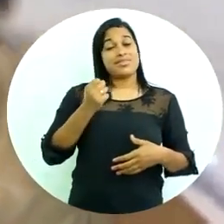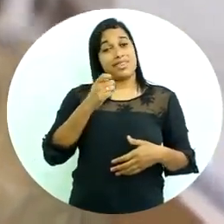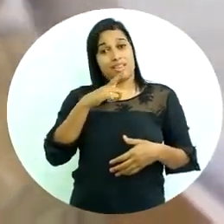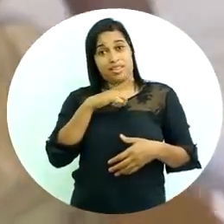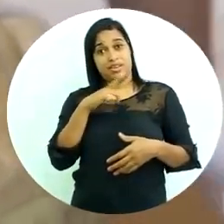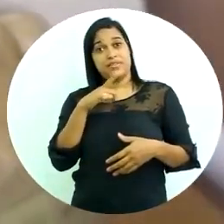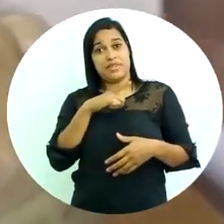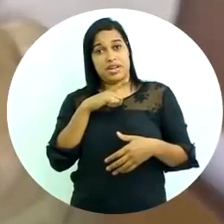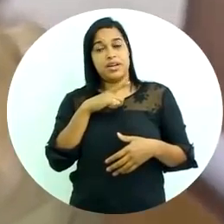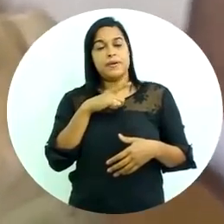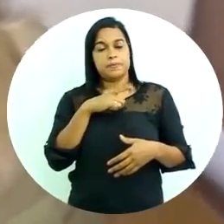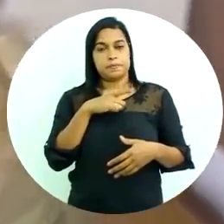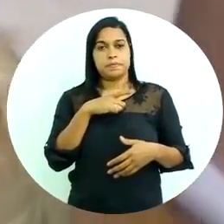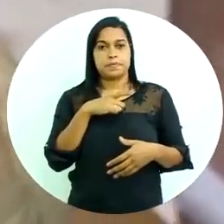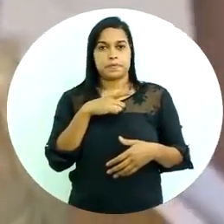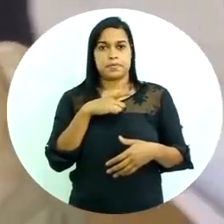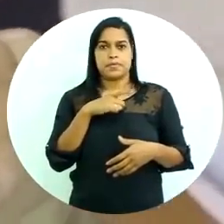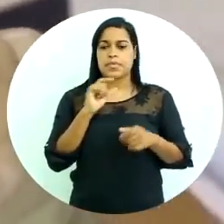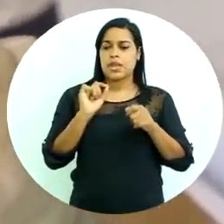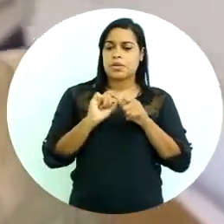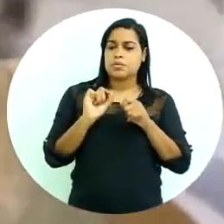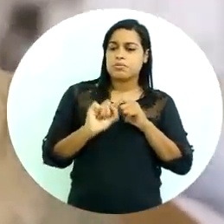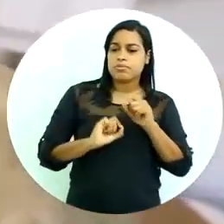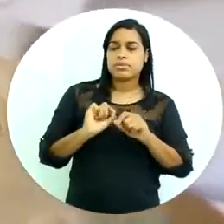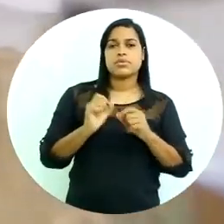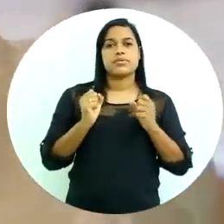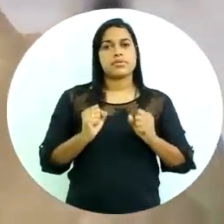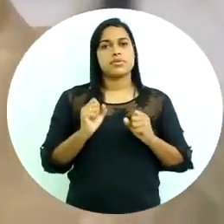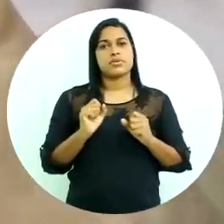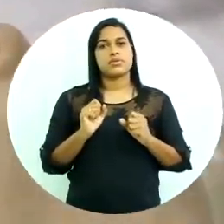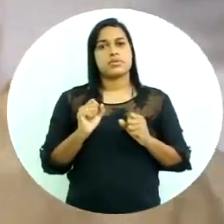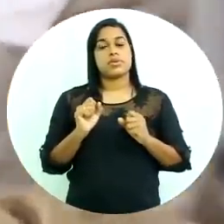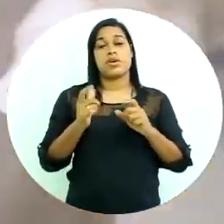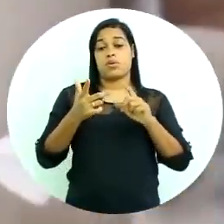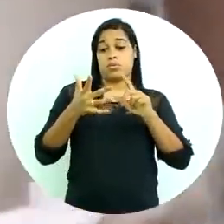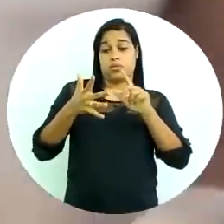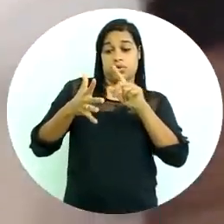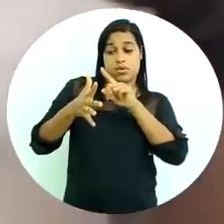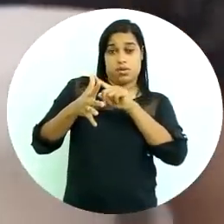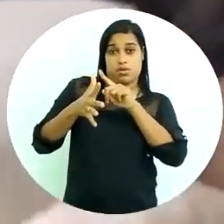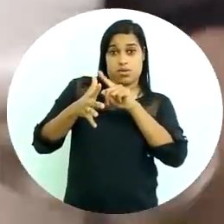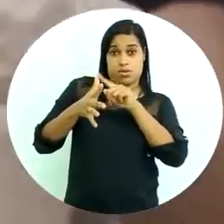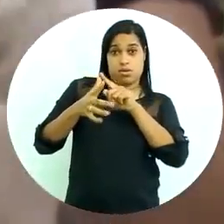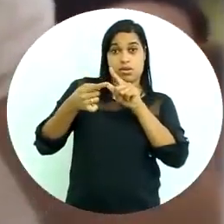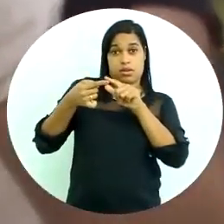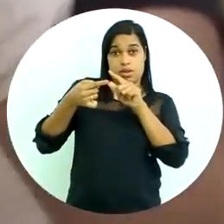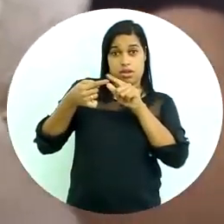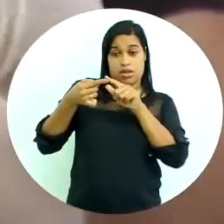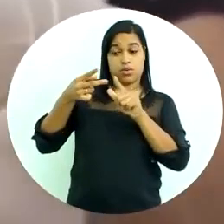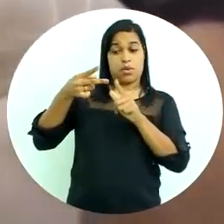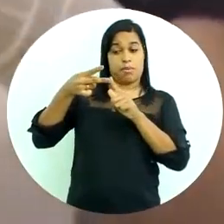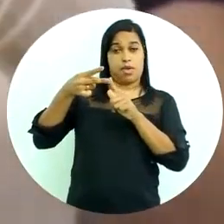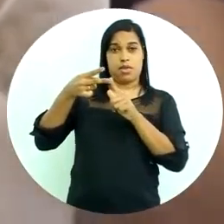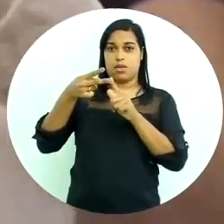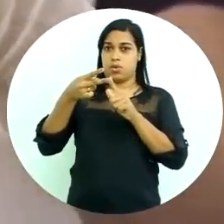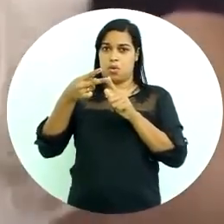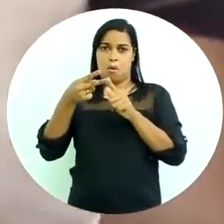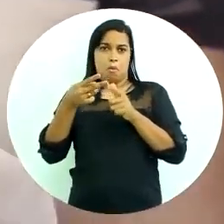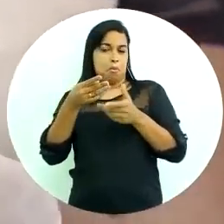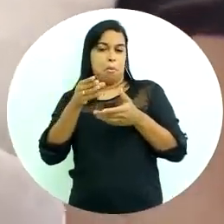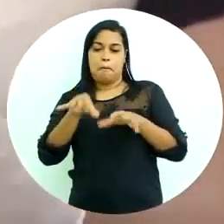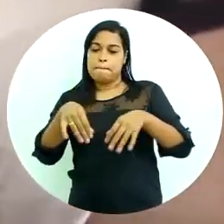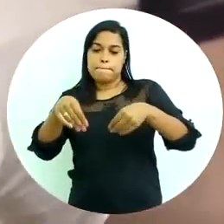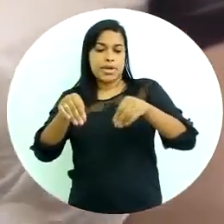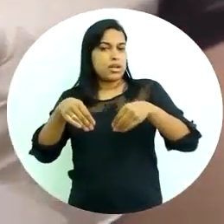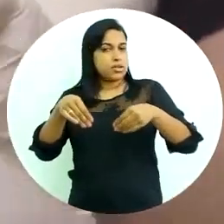algum corpo estranho, o que é que a gente pode fazer? Dedo indicador e médio, tá? A gente vai pegar uma gaze ou um pano qualquer que a